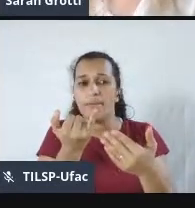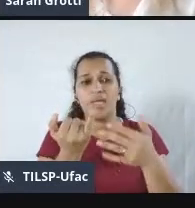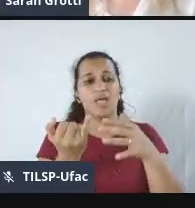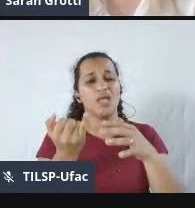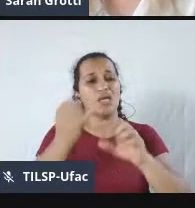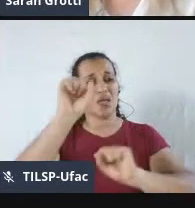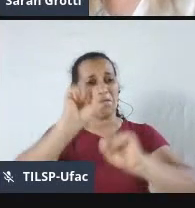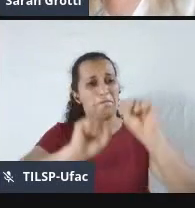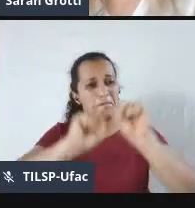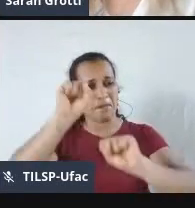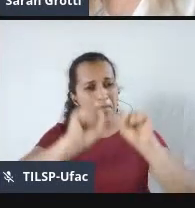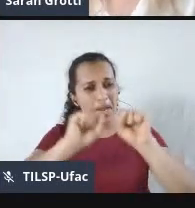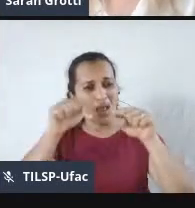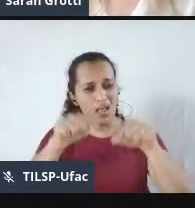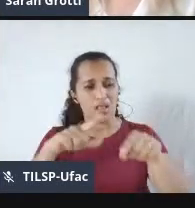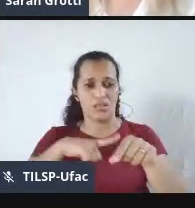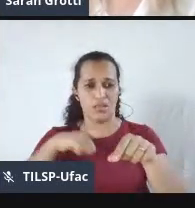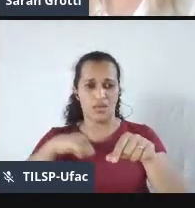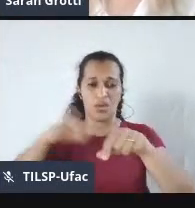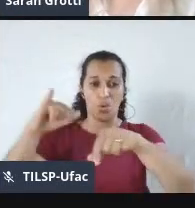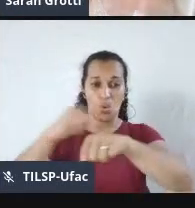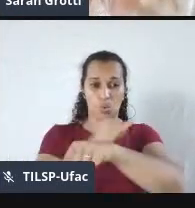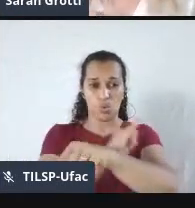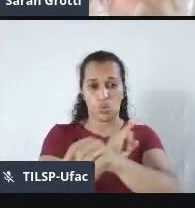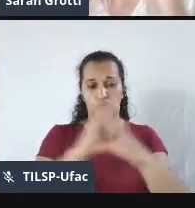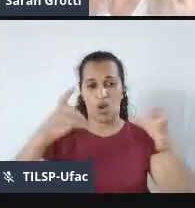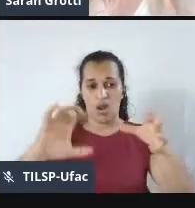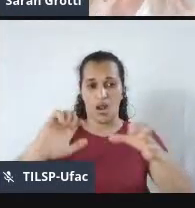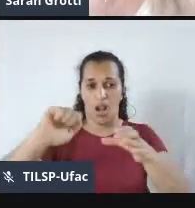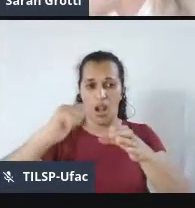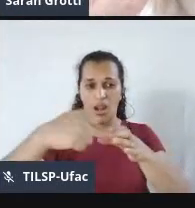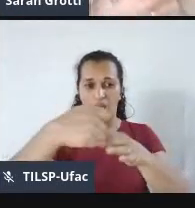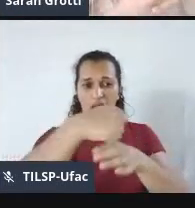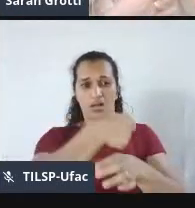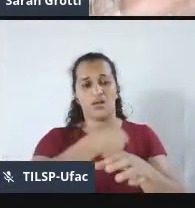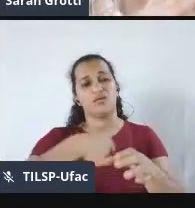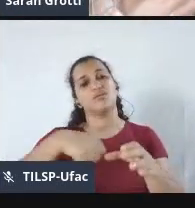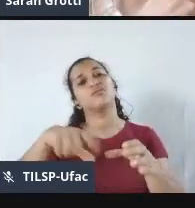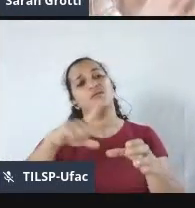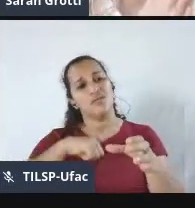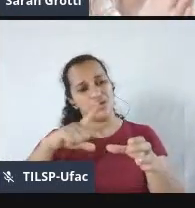muita gordura trans, né? O que tem muito